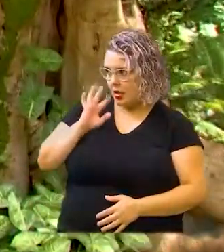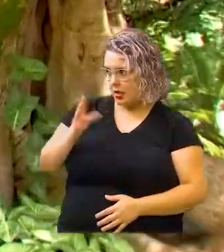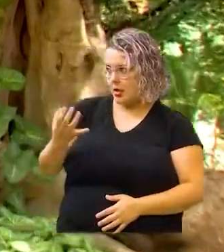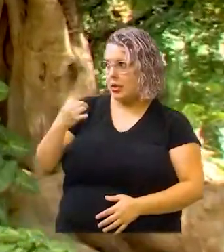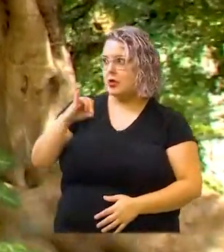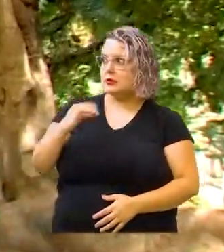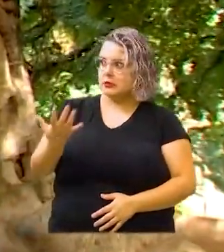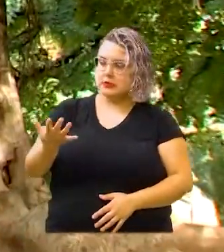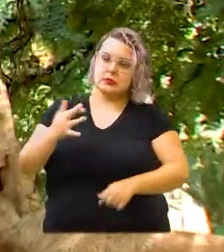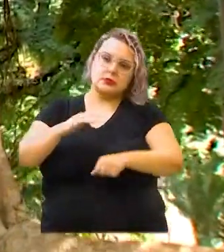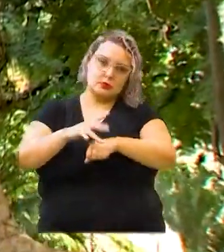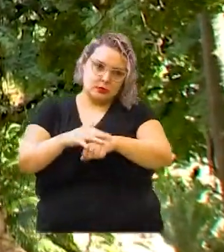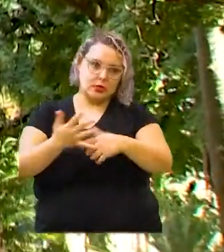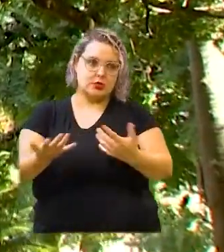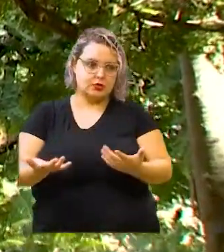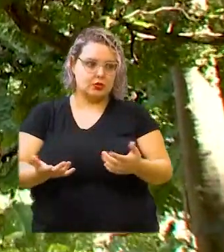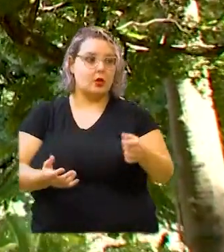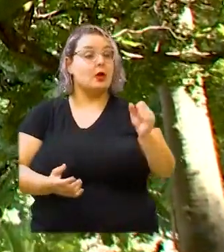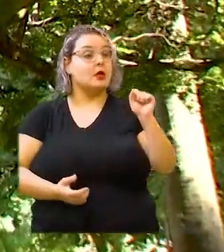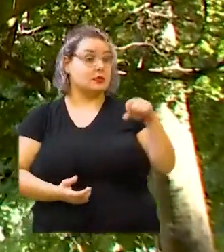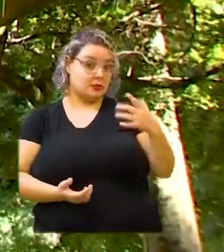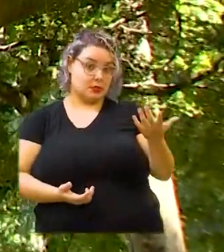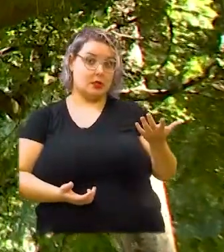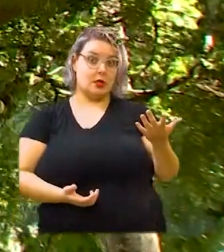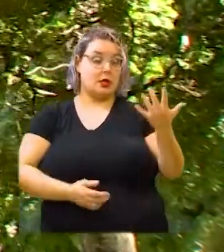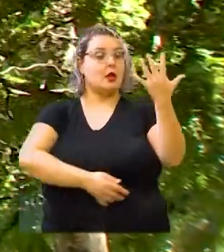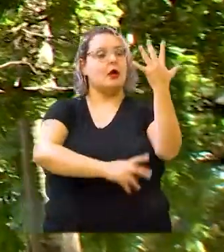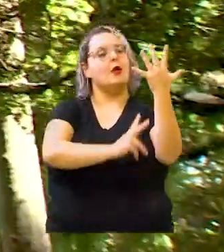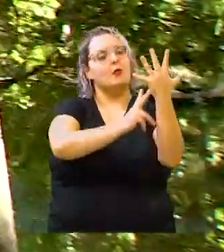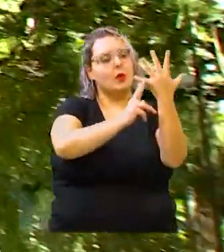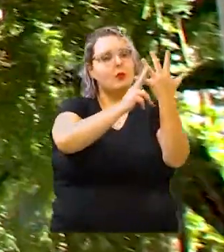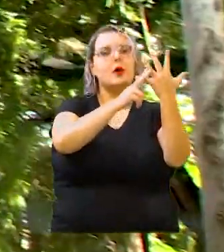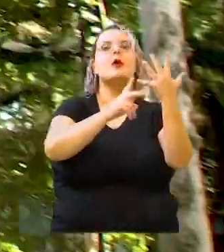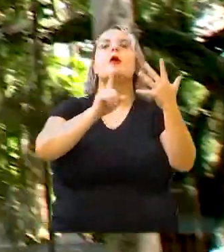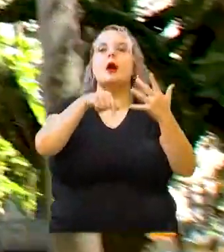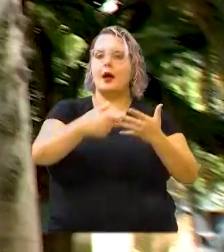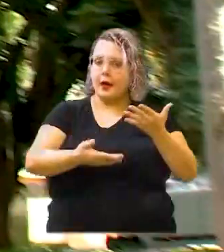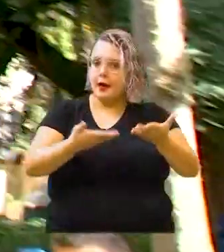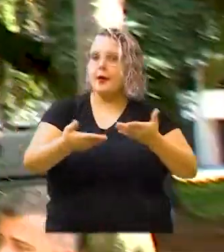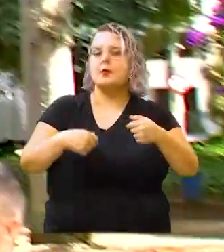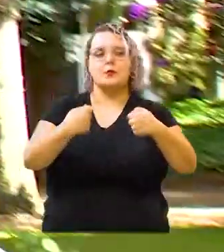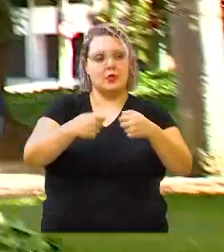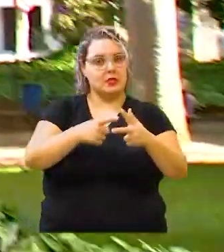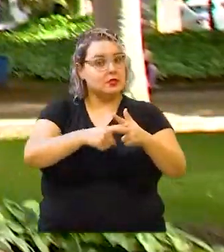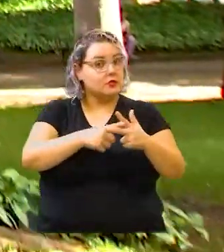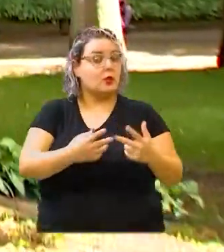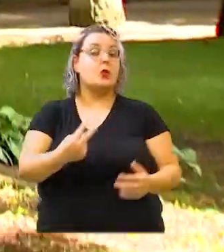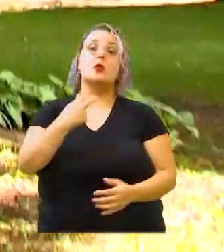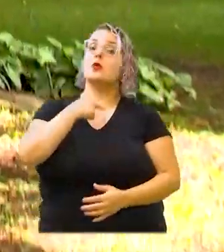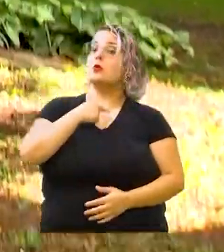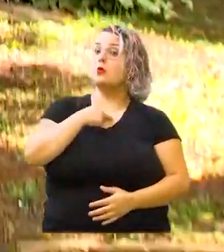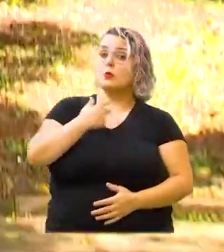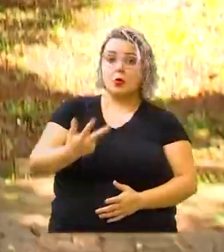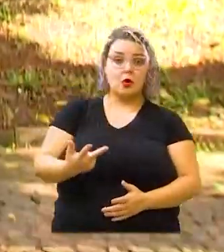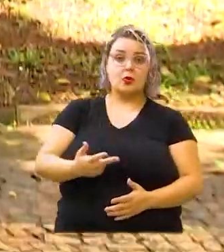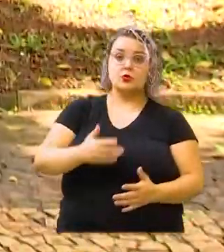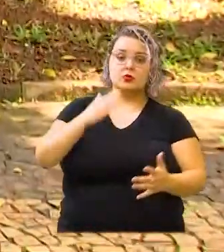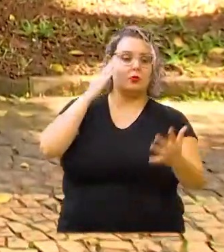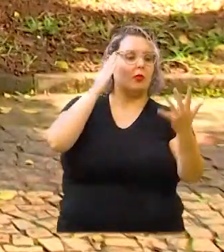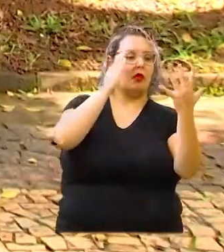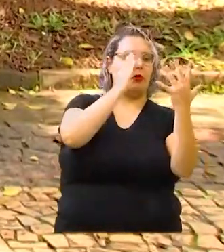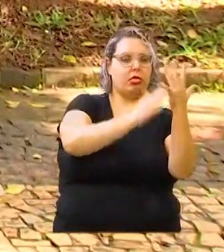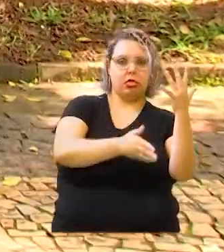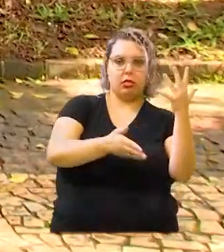a poda... A não ser que esteja doente. A poda é necessária, a poda de manutenção é necessária. O que não pode é fazer uma